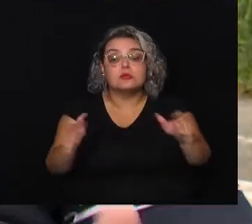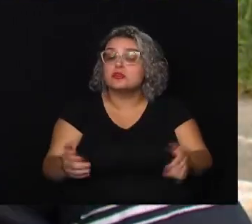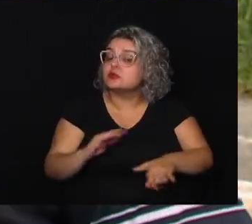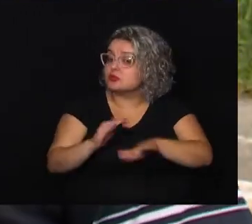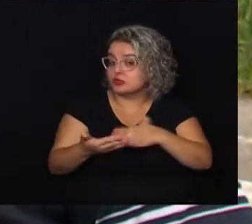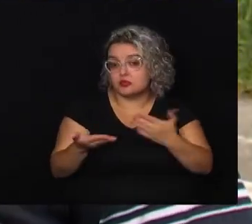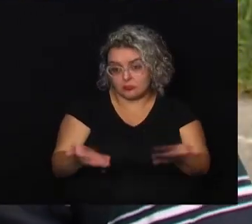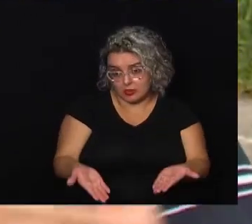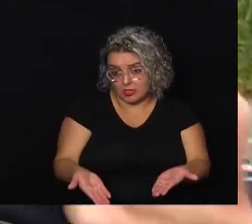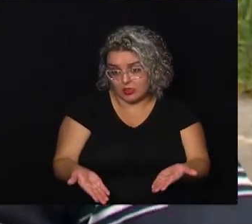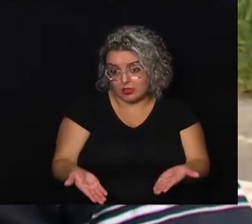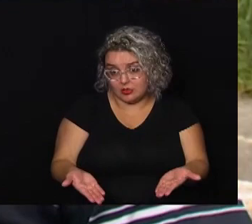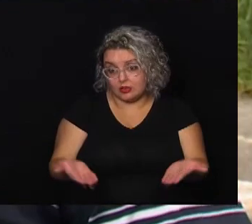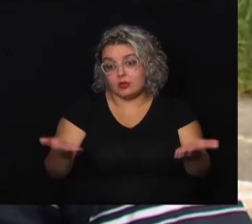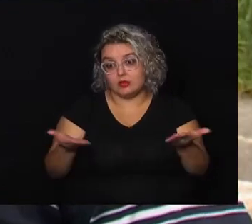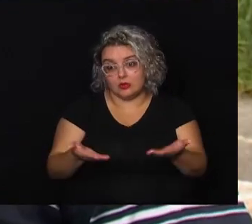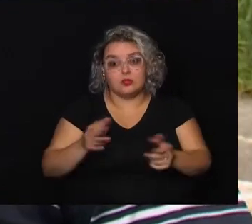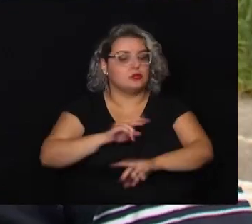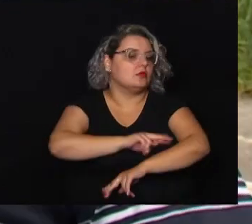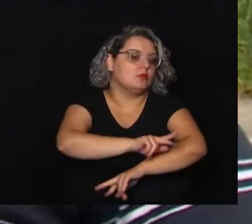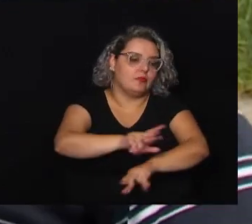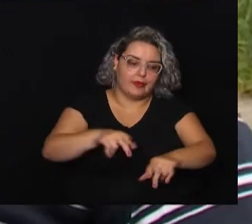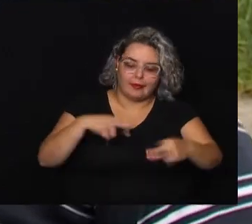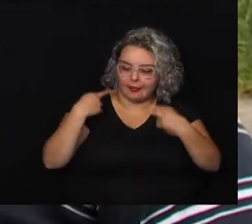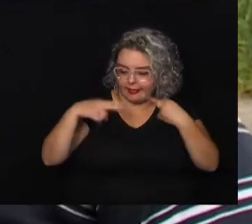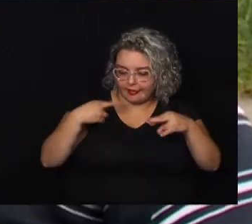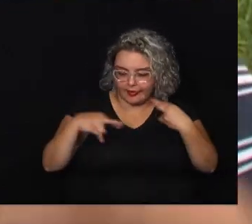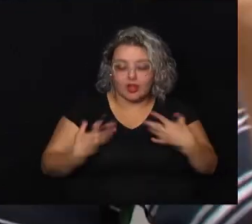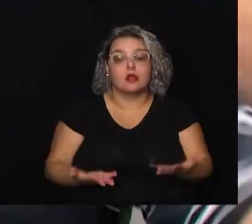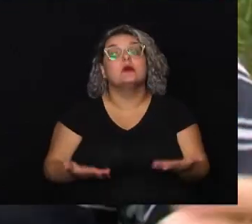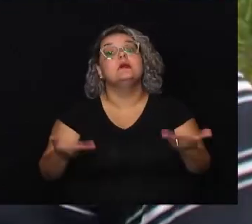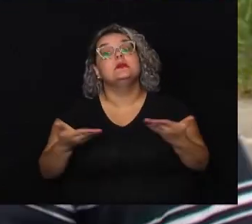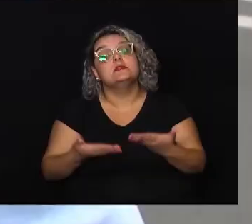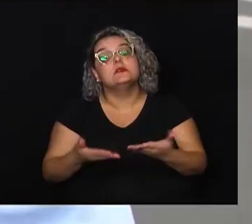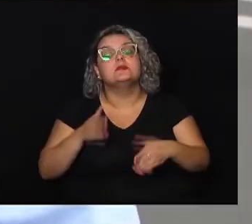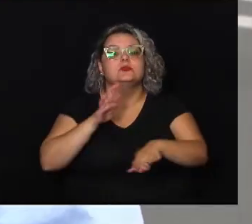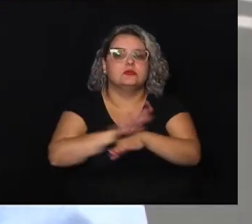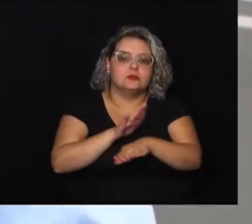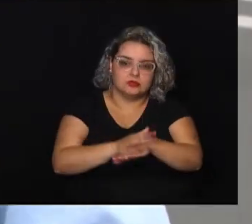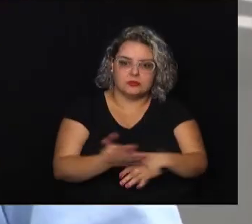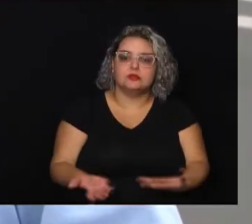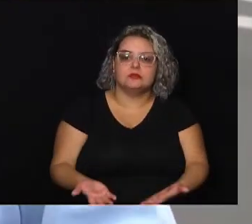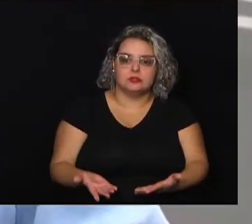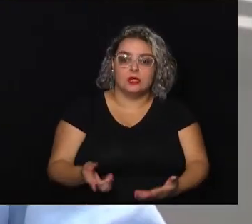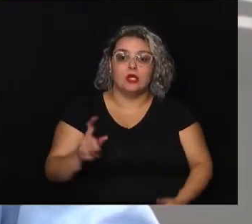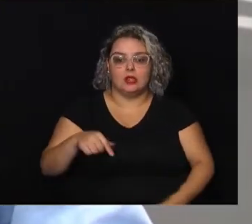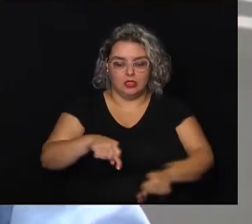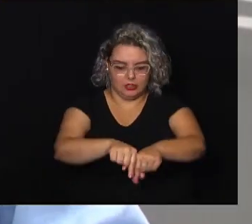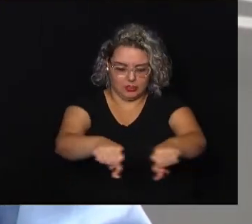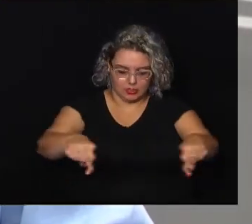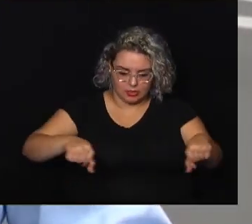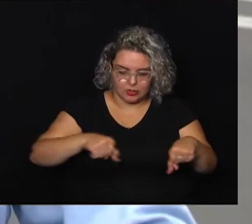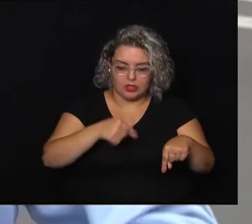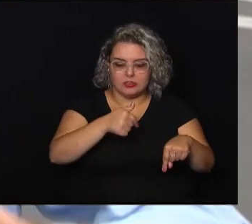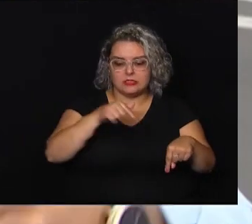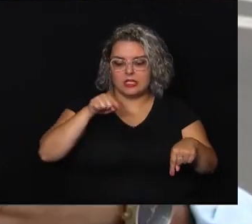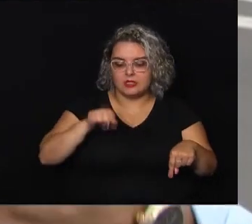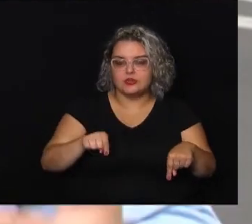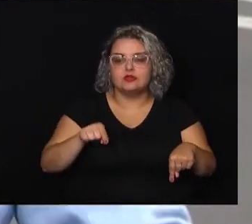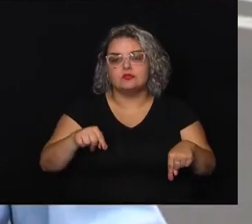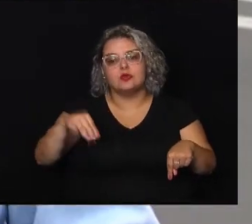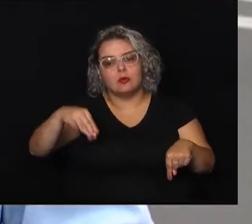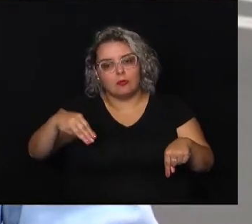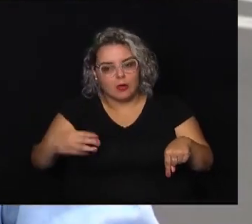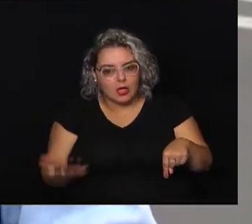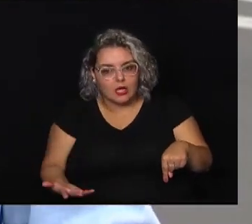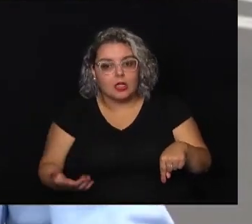bairro, que hoje muita gente reclama, E agora isso vai ajudar bastante. É um terreno de quase 7 mil metros, é um